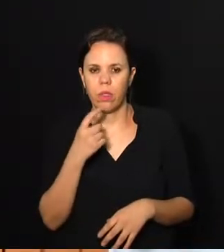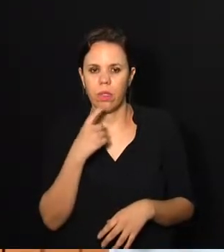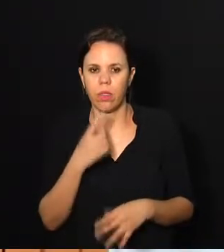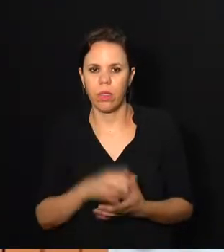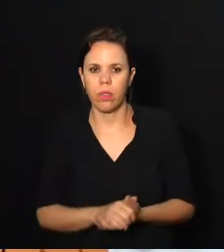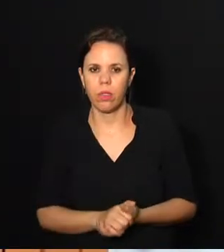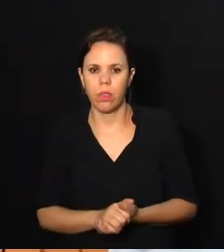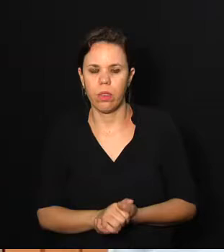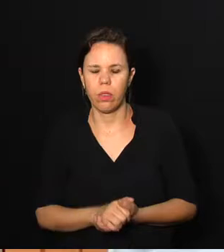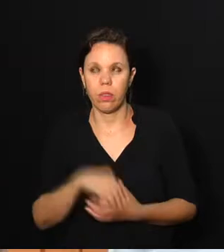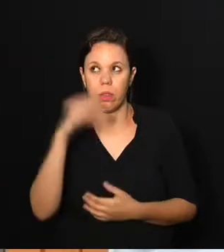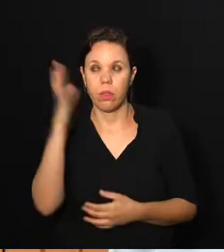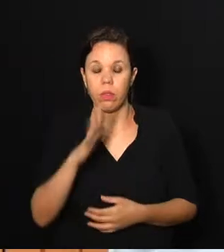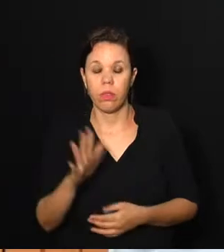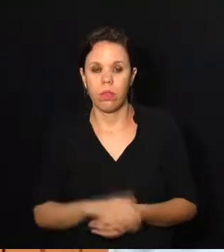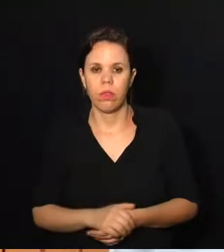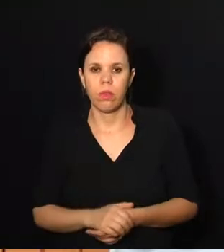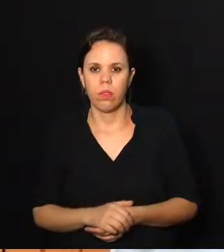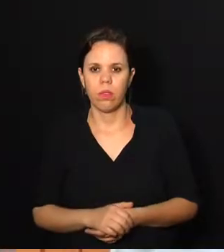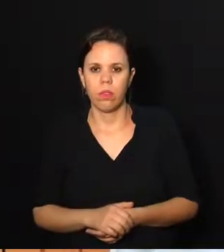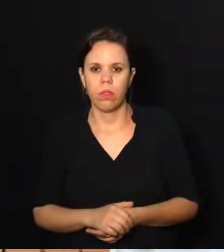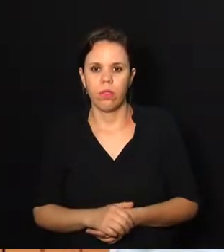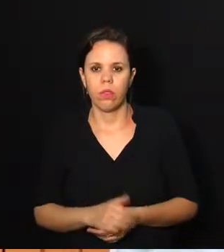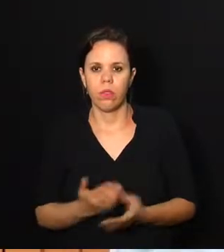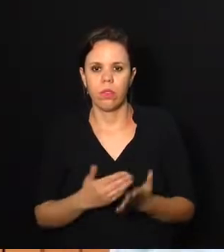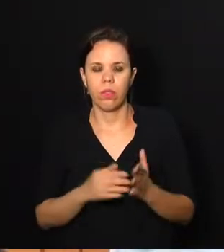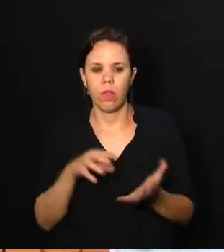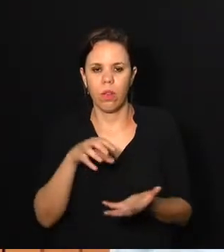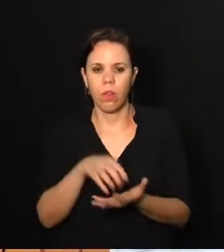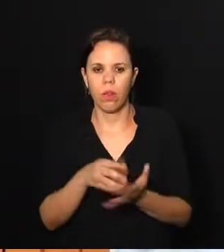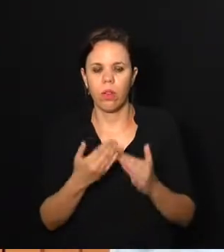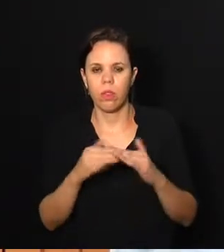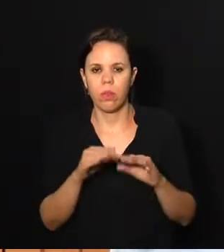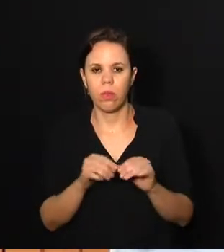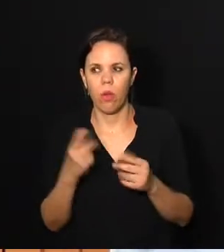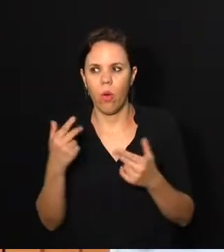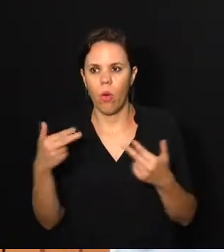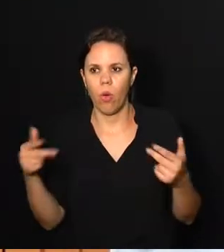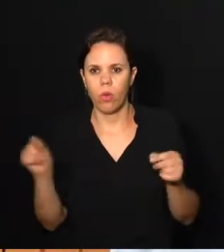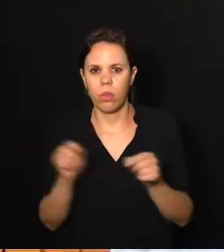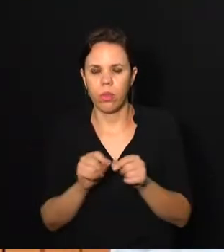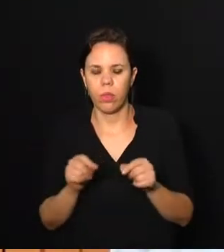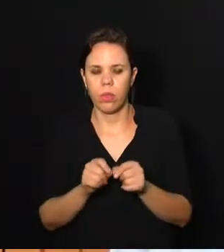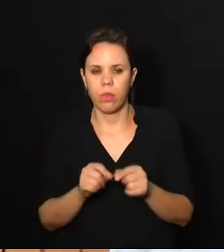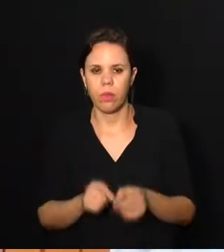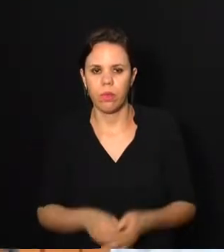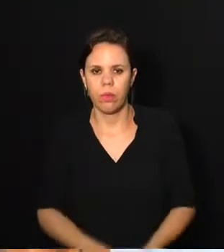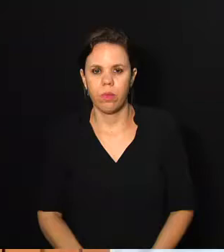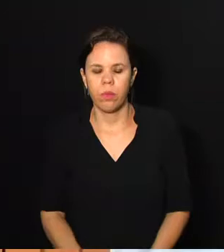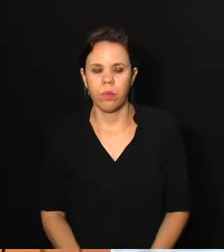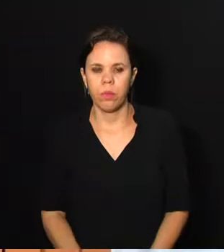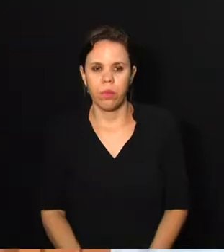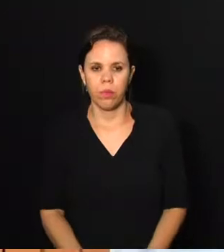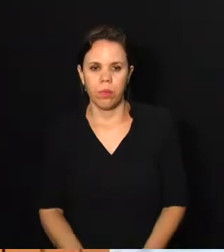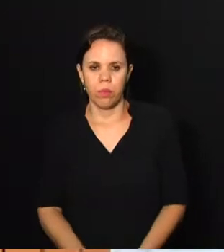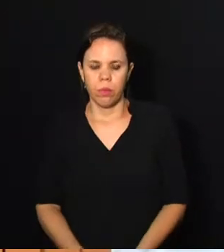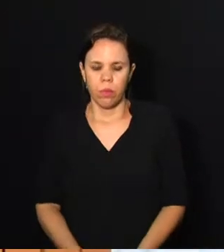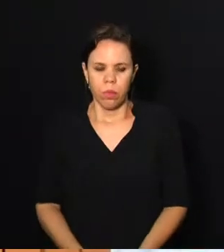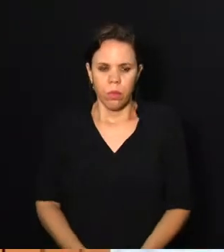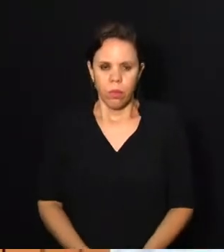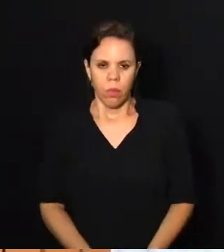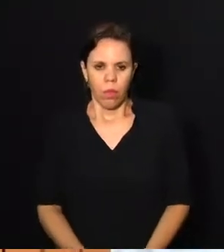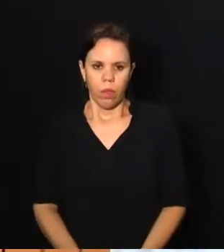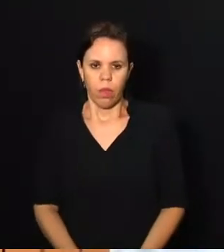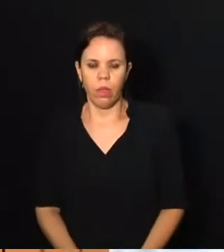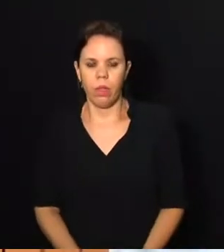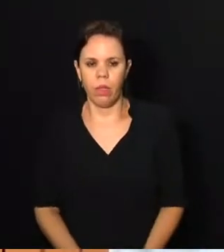ficando nacional, assim como a questão da creche de idoso. Talvez nós até teremos outras por aí, né? Não sei se na mesma situação,